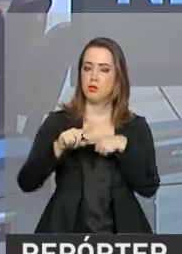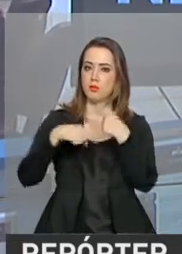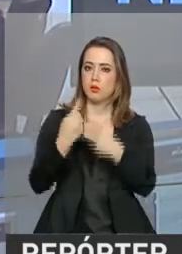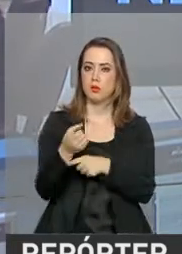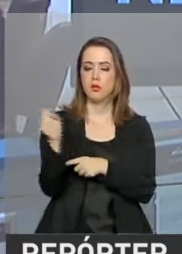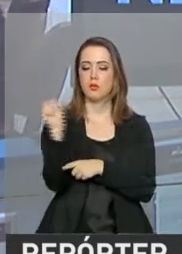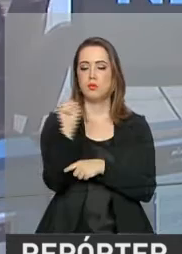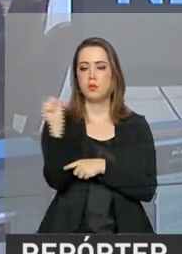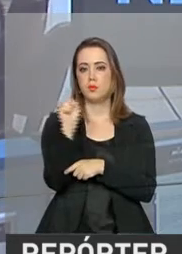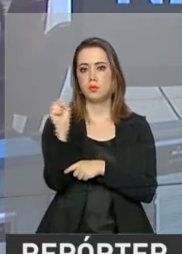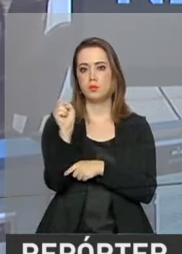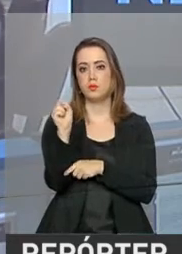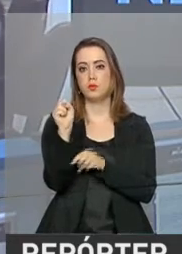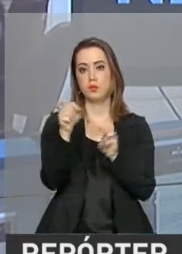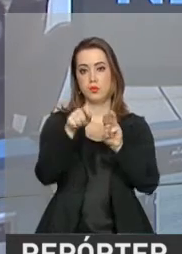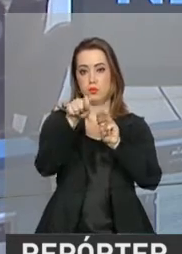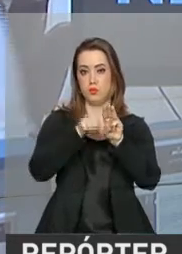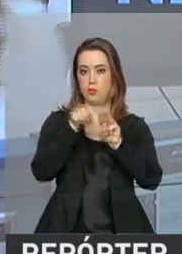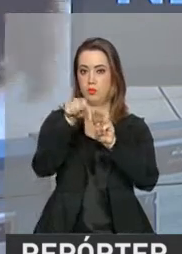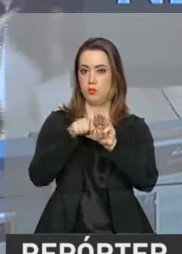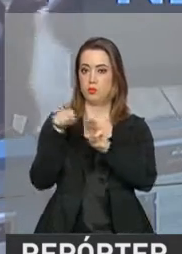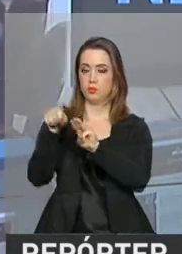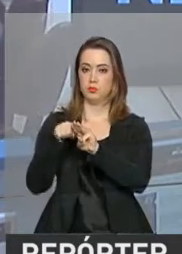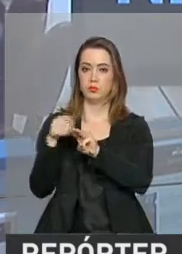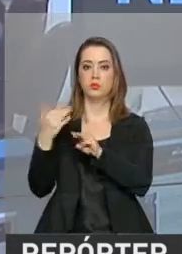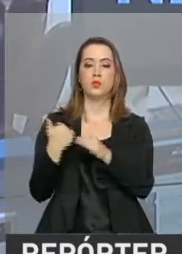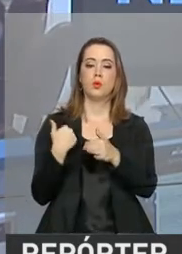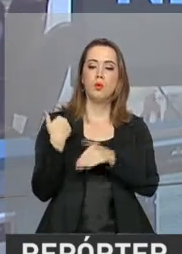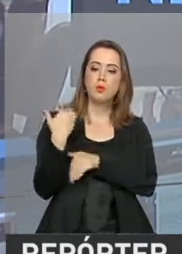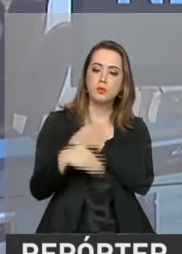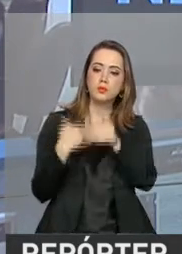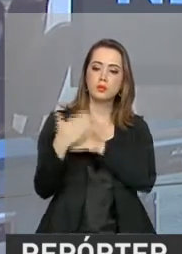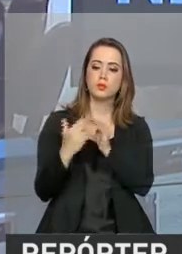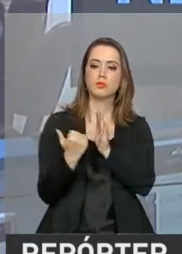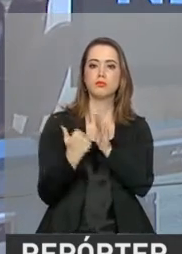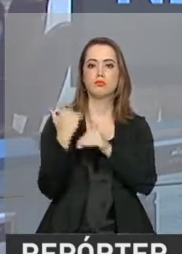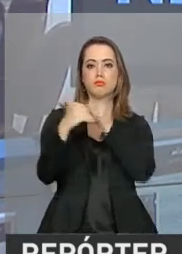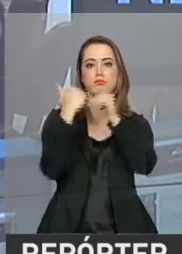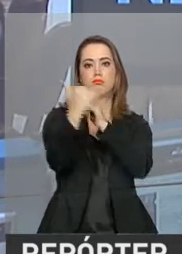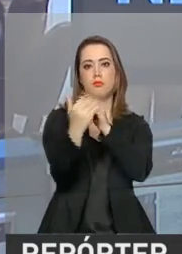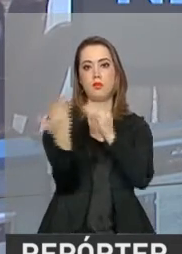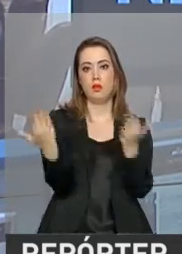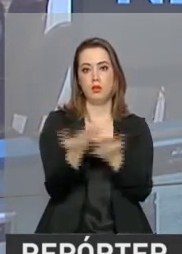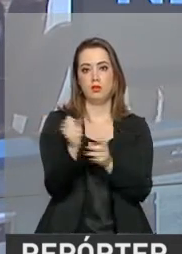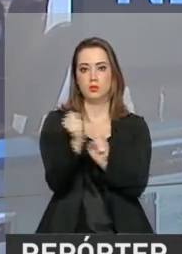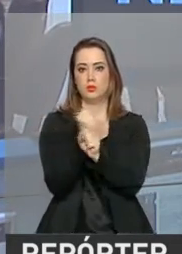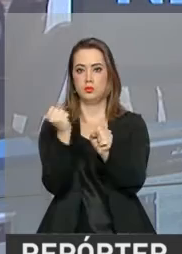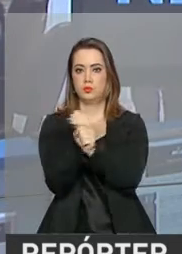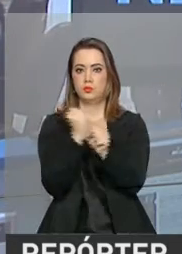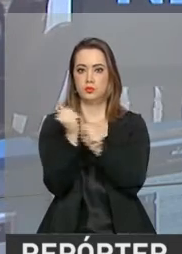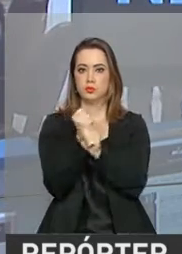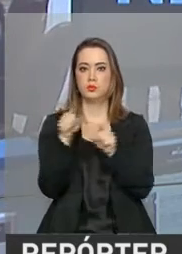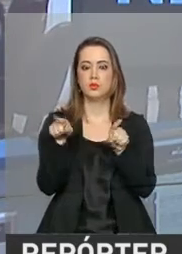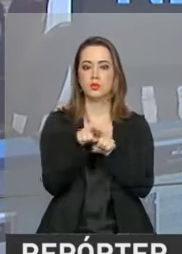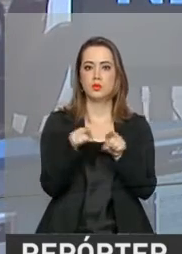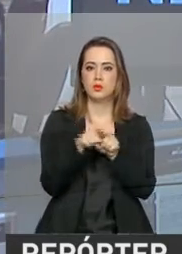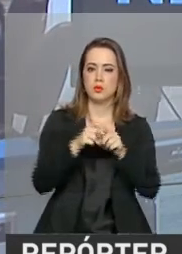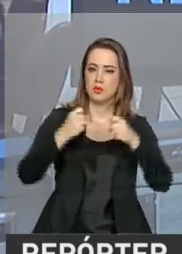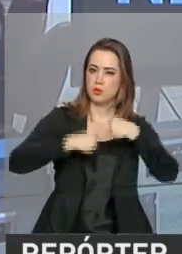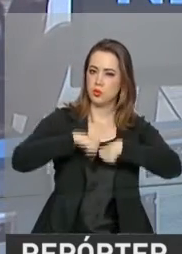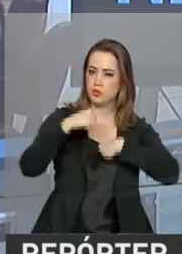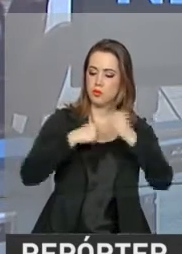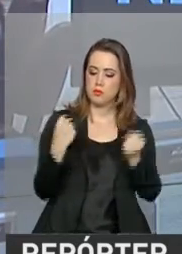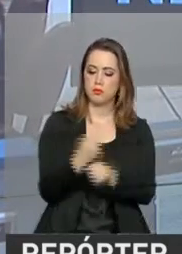brasileiros voltaram a crescer demonstrando recuperação da economia os setores de construção civil e de produção de bens de capitais